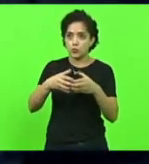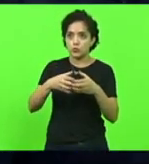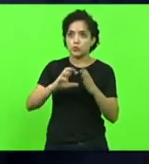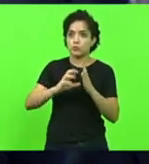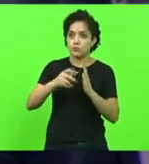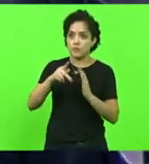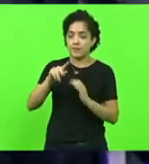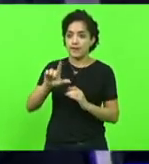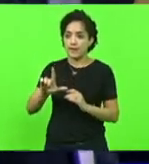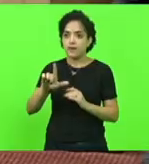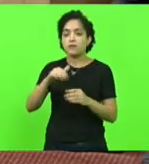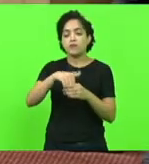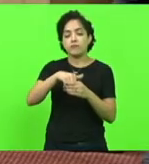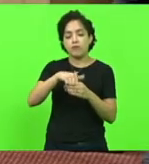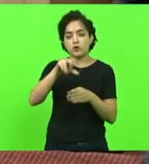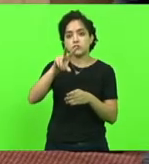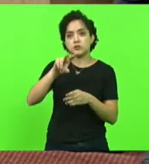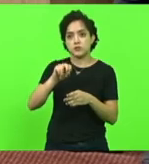Obrigado.